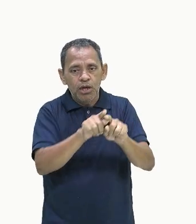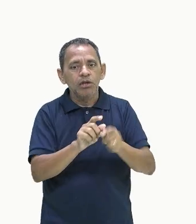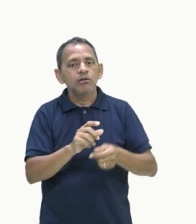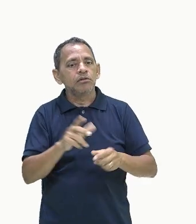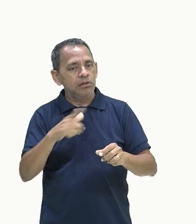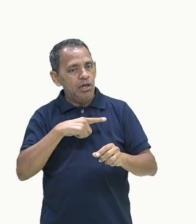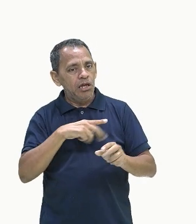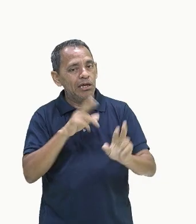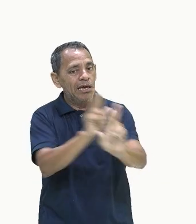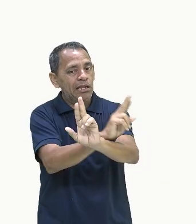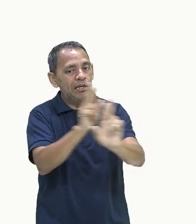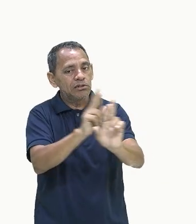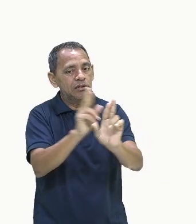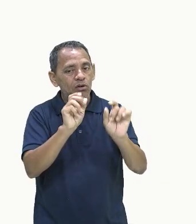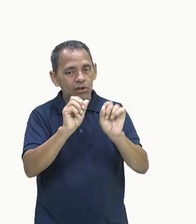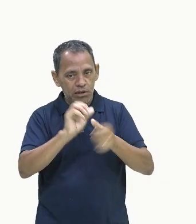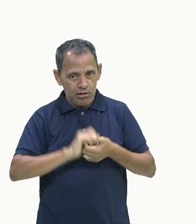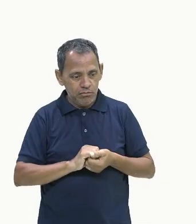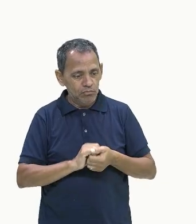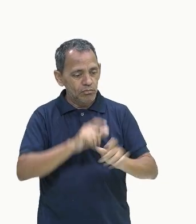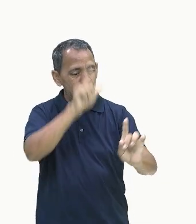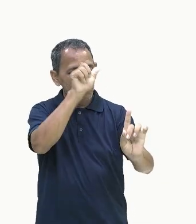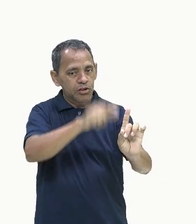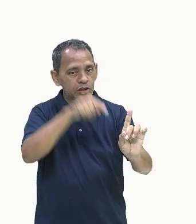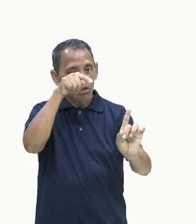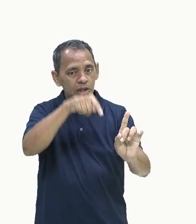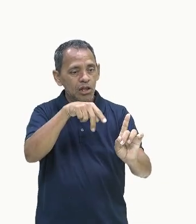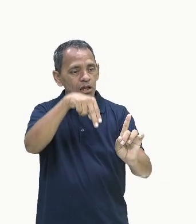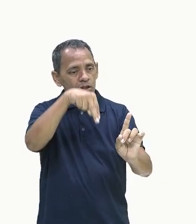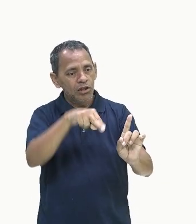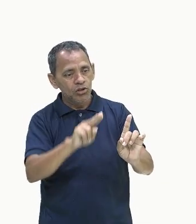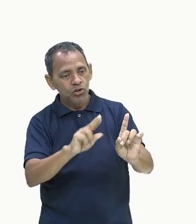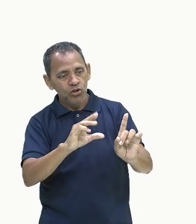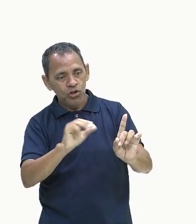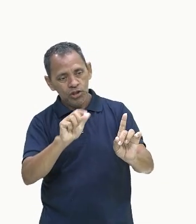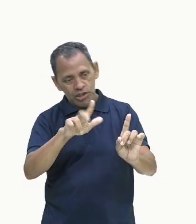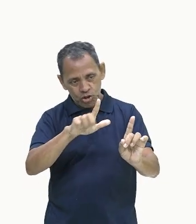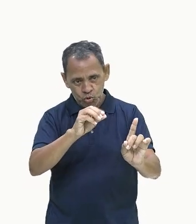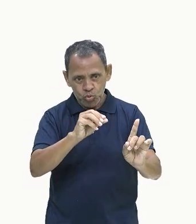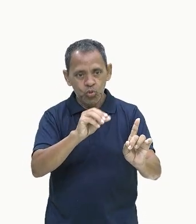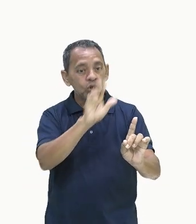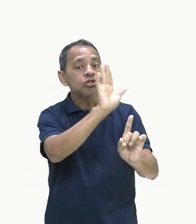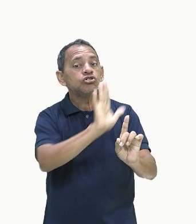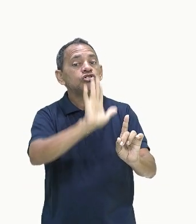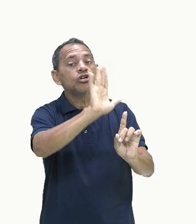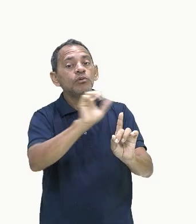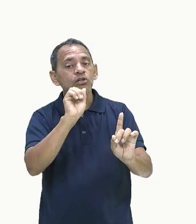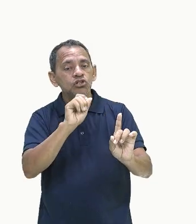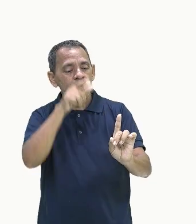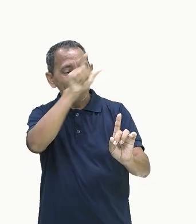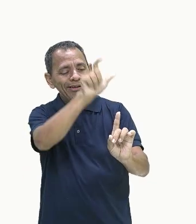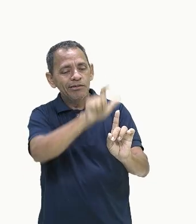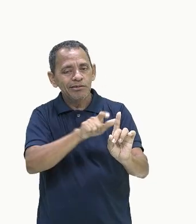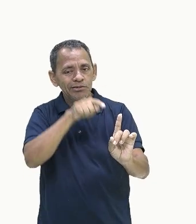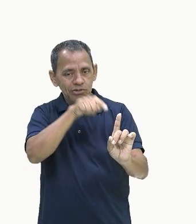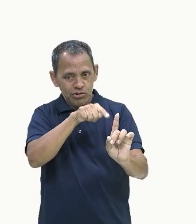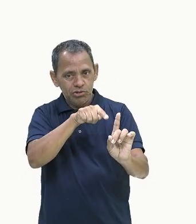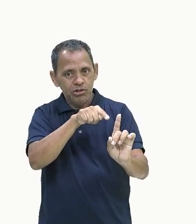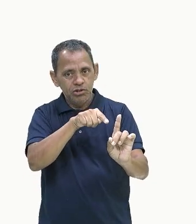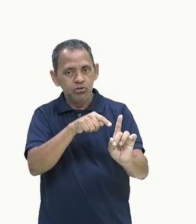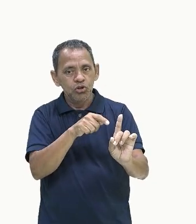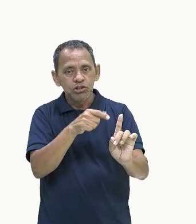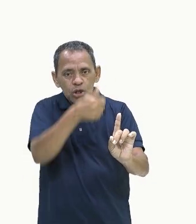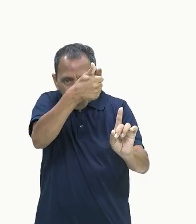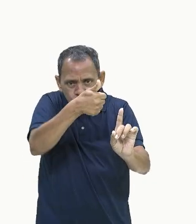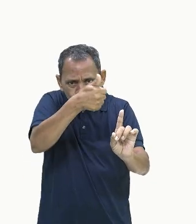relacionar com aquele núcleo, com aquela palavra. E, em geral, o núcleo do